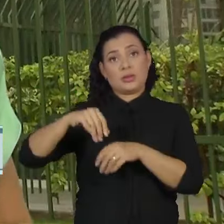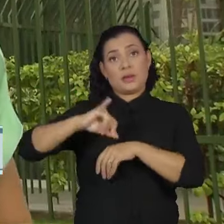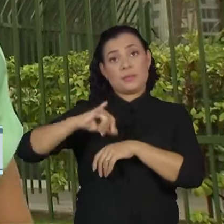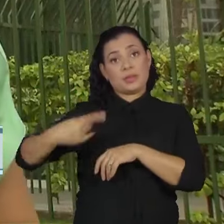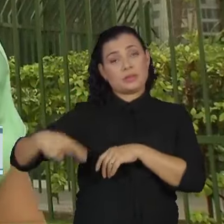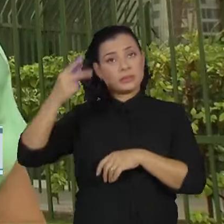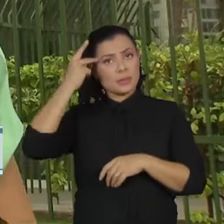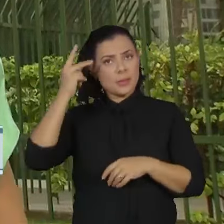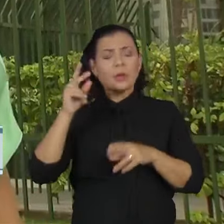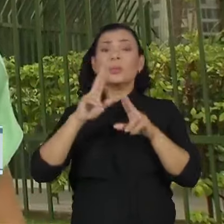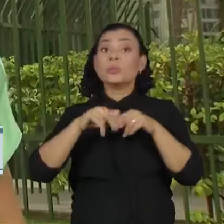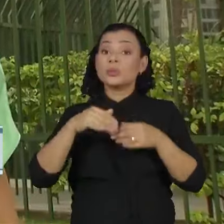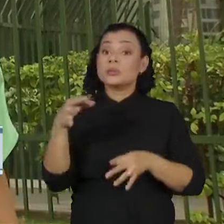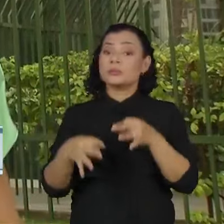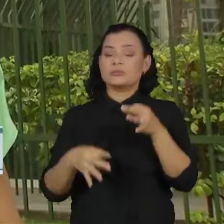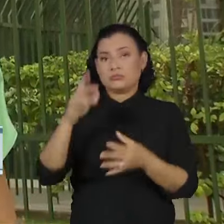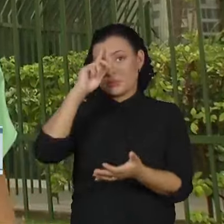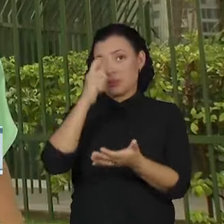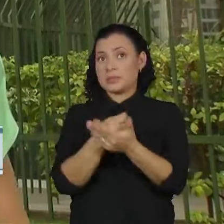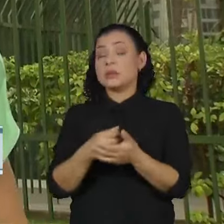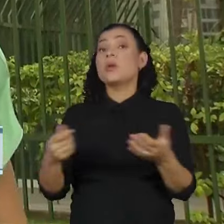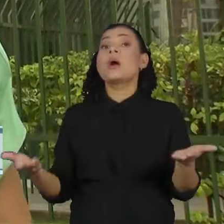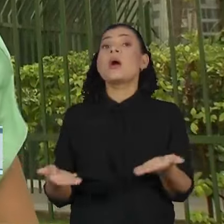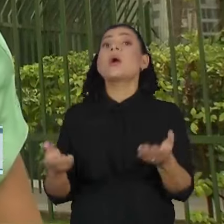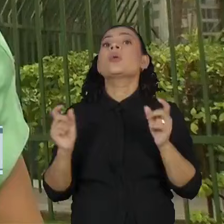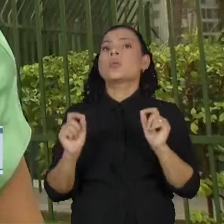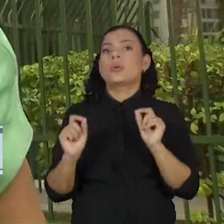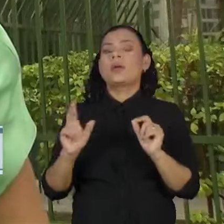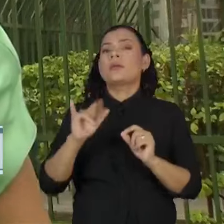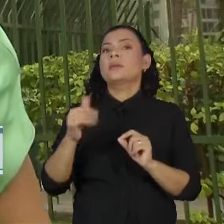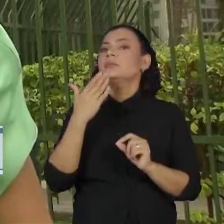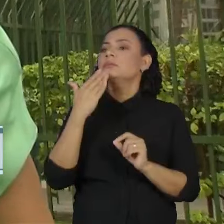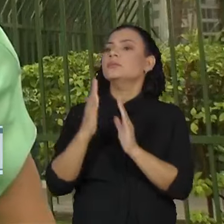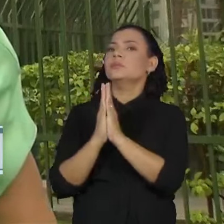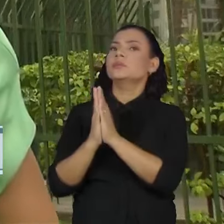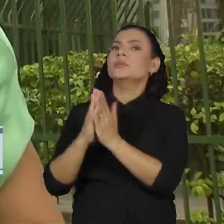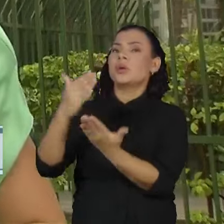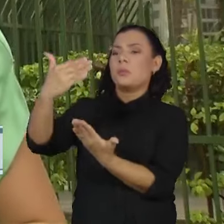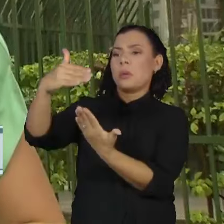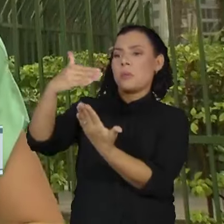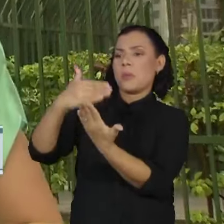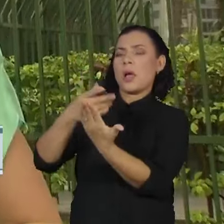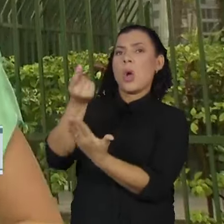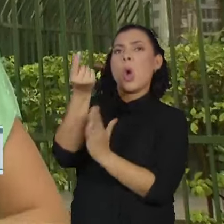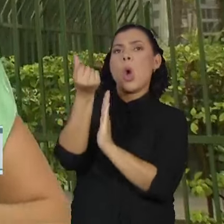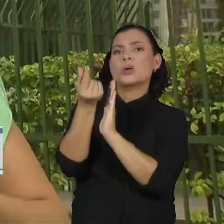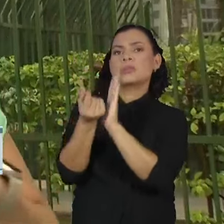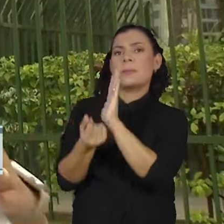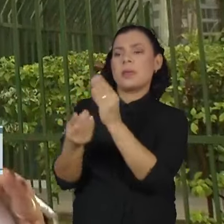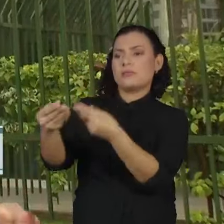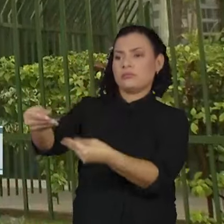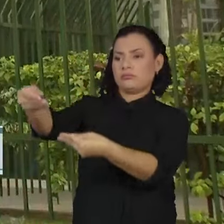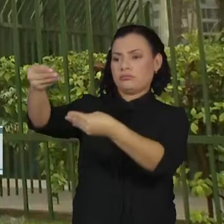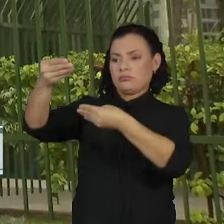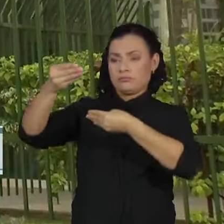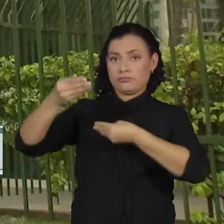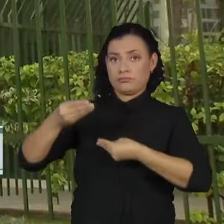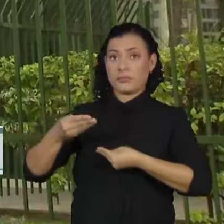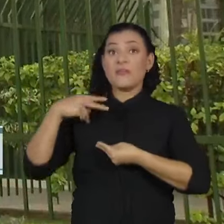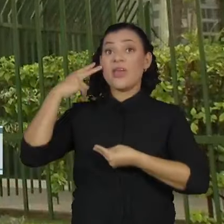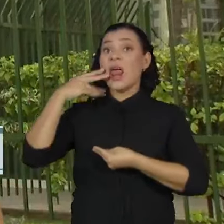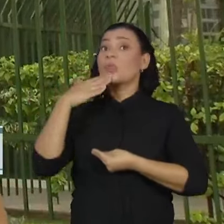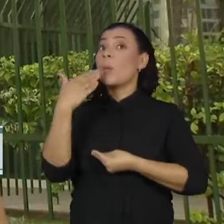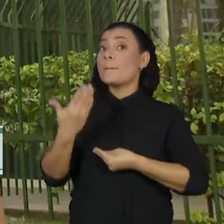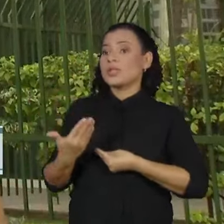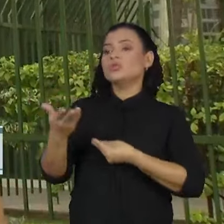decisão, a Justiça também estabelece que seja enviado o estudo sobre impacto orçamentário, que foi pedido pelos